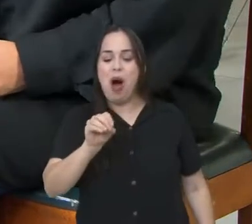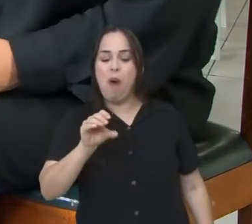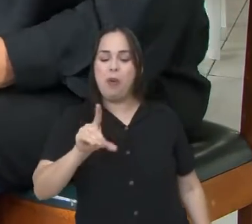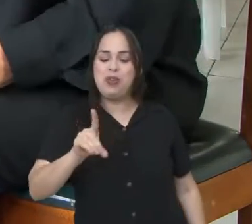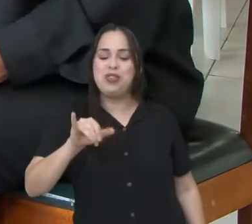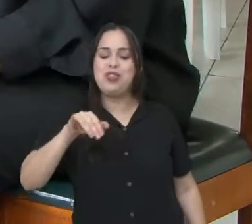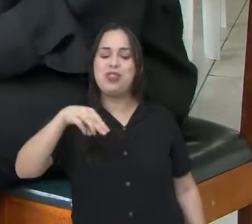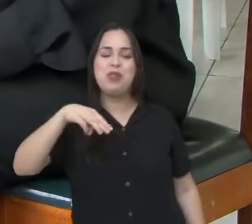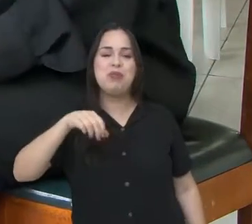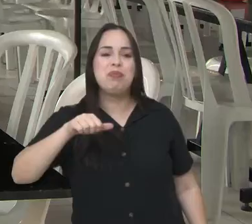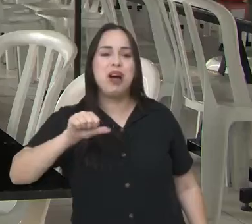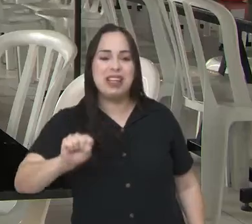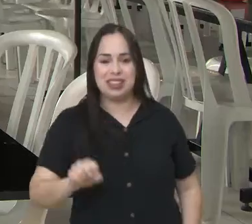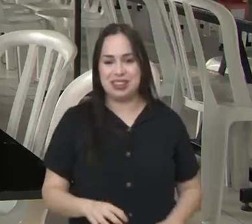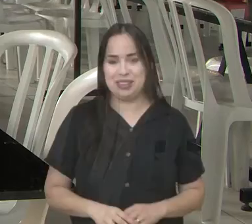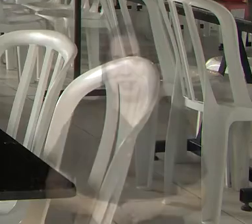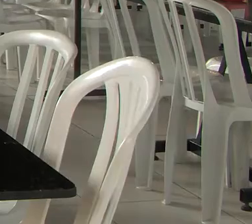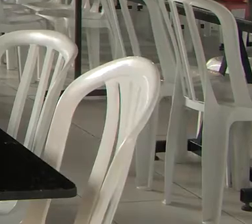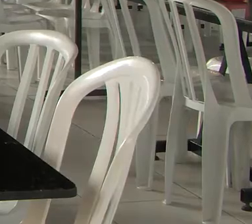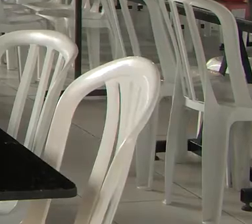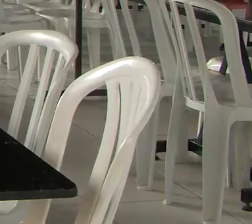Adoro.